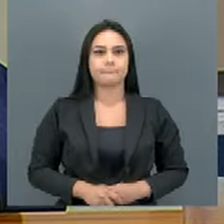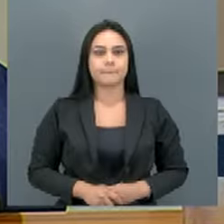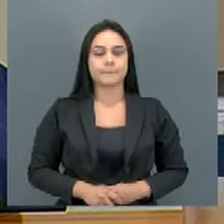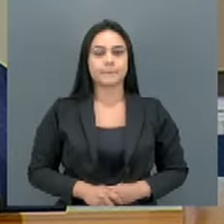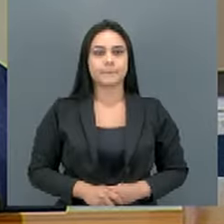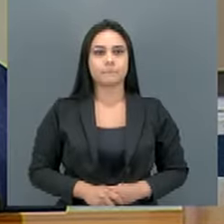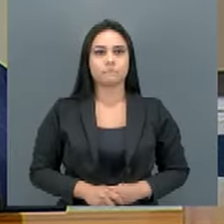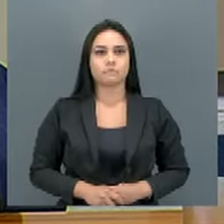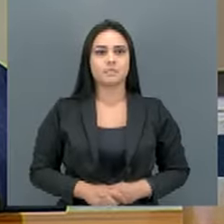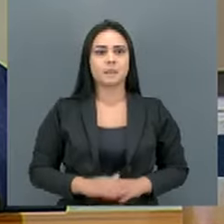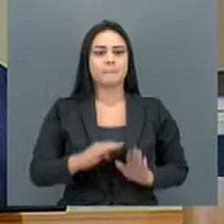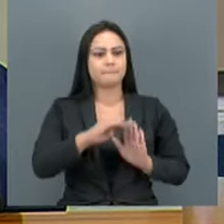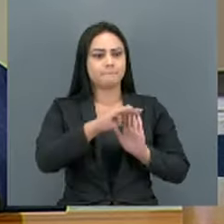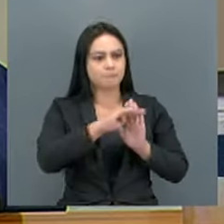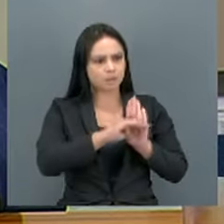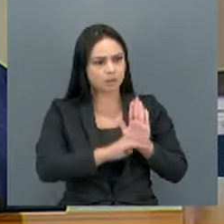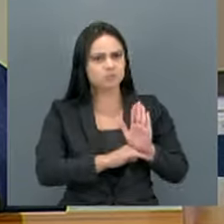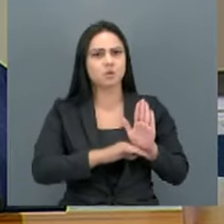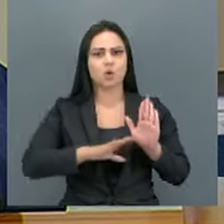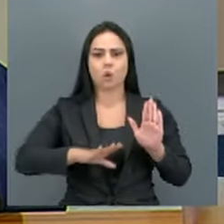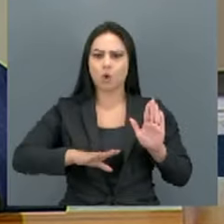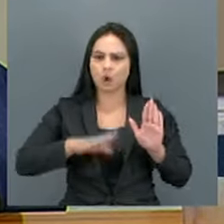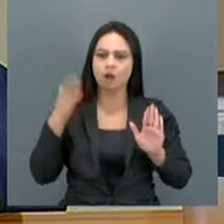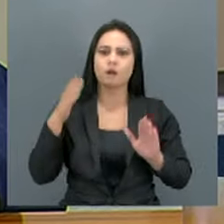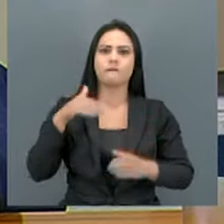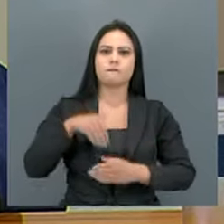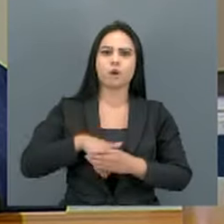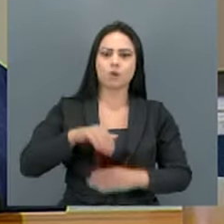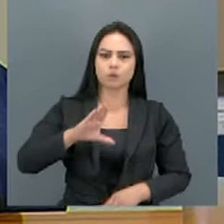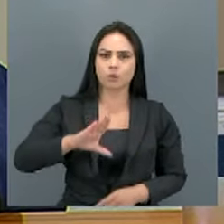pauta com coragem, vote com coragem.